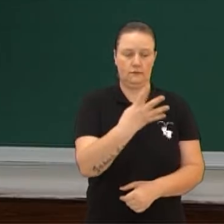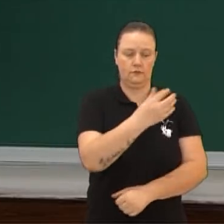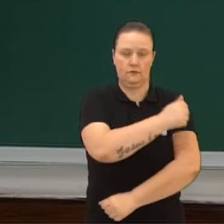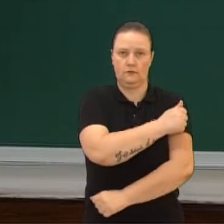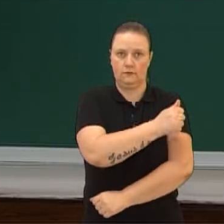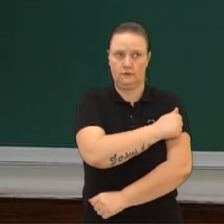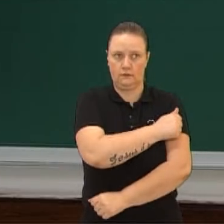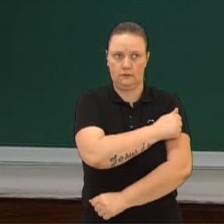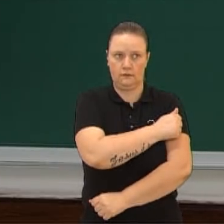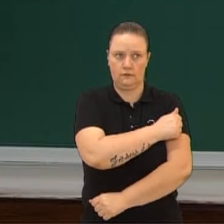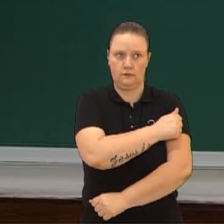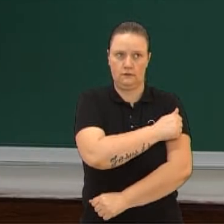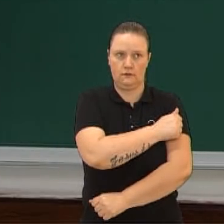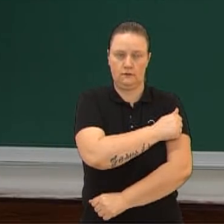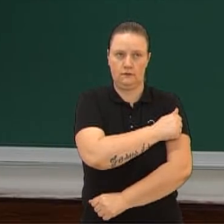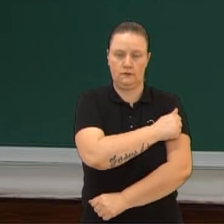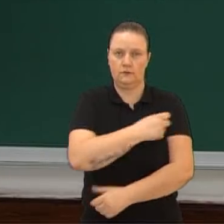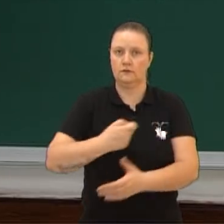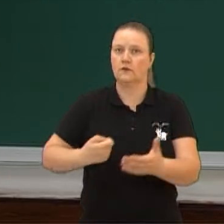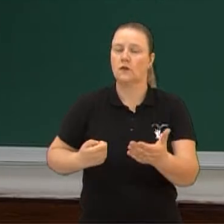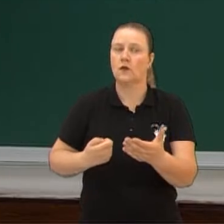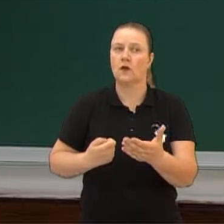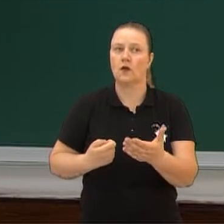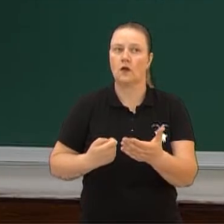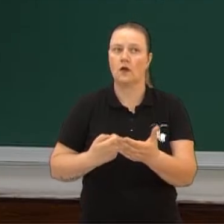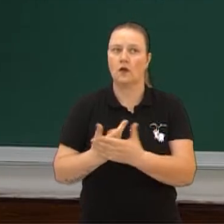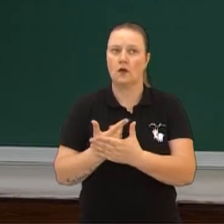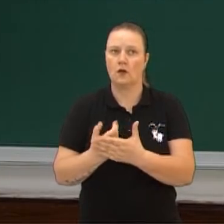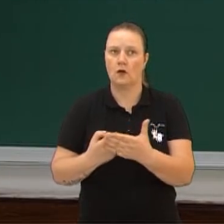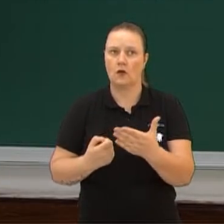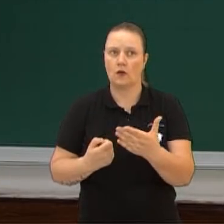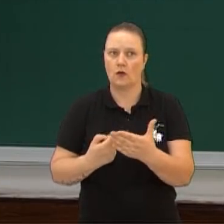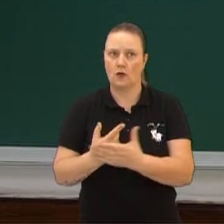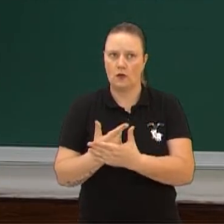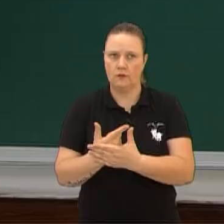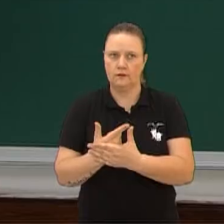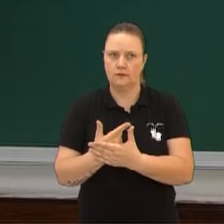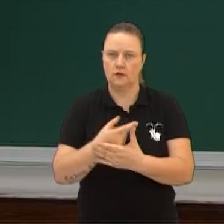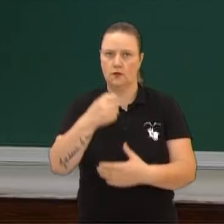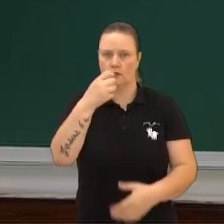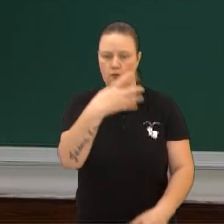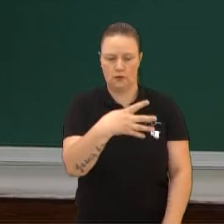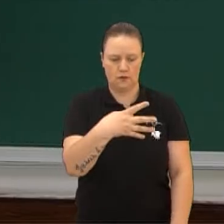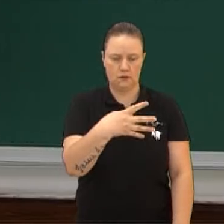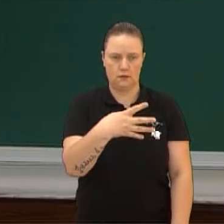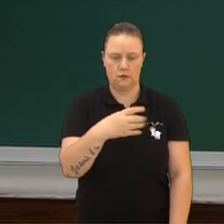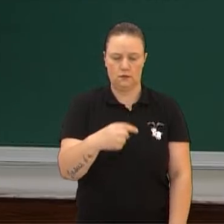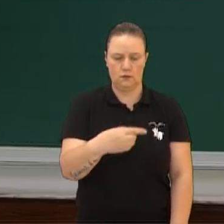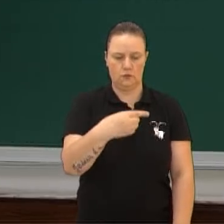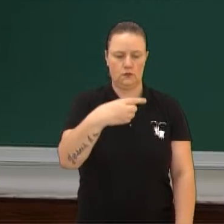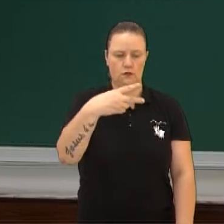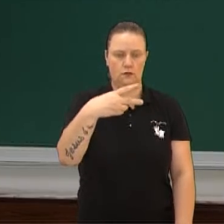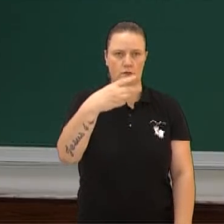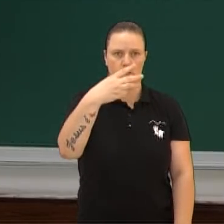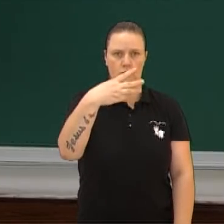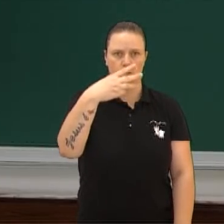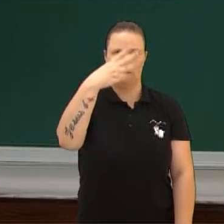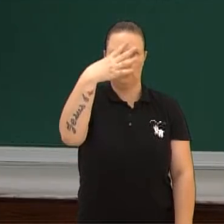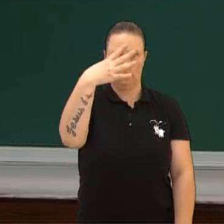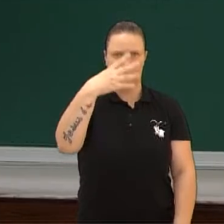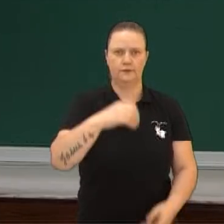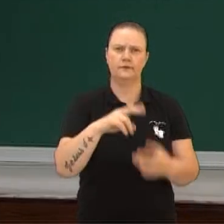alunos, lá no comecinho agora, né? 4 alunos. Quantos que eles compraram? 4, né? 1, 2, 3, 4.